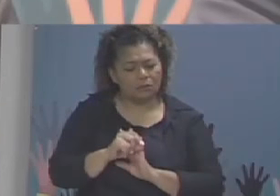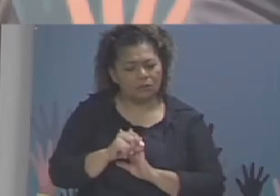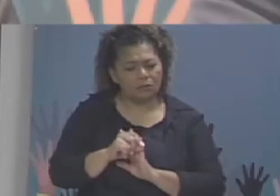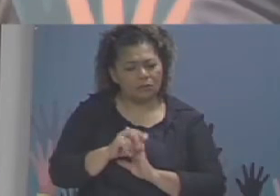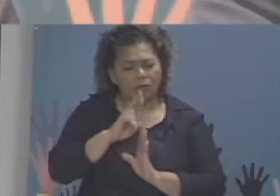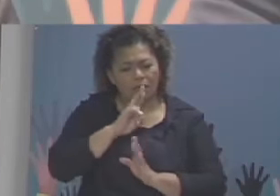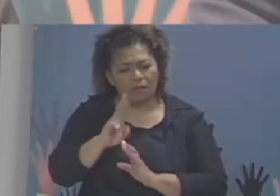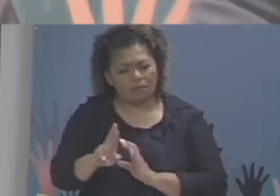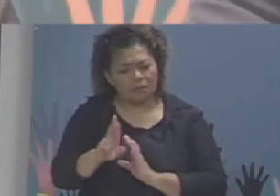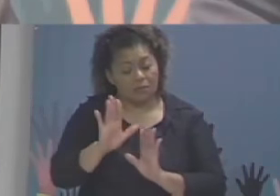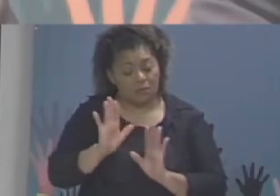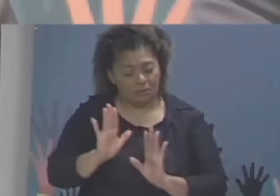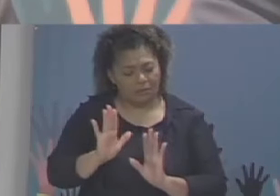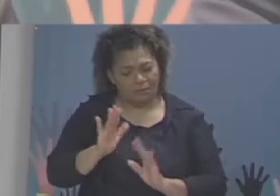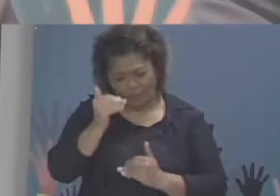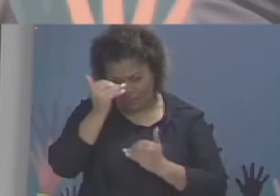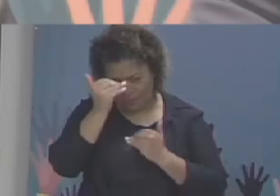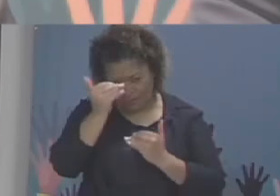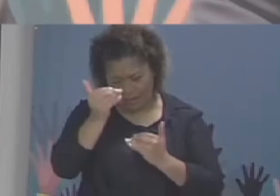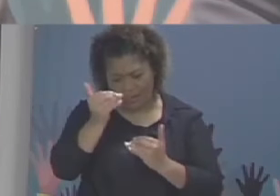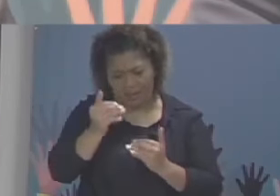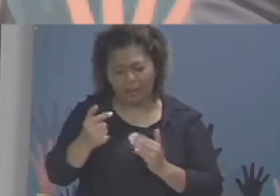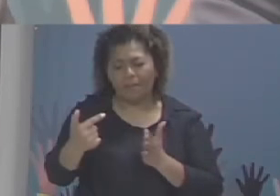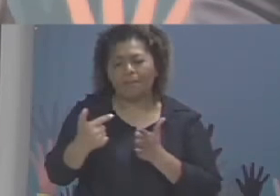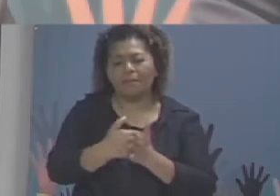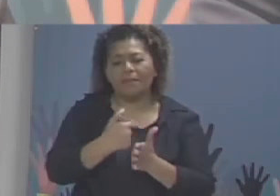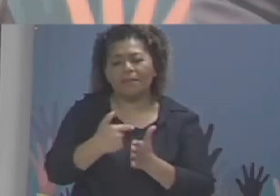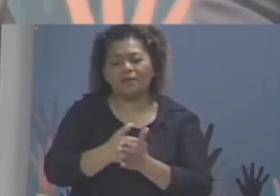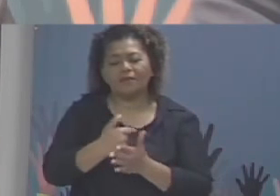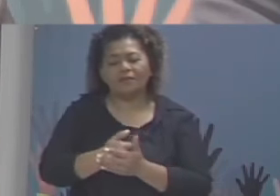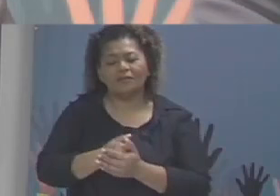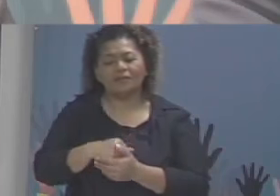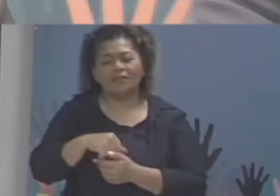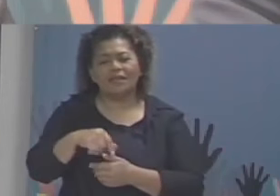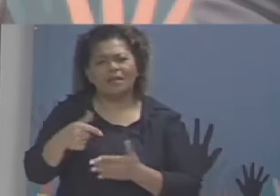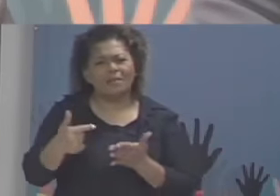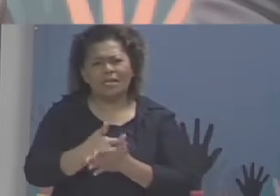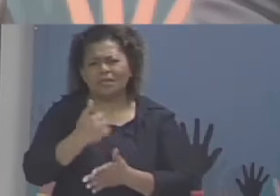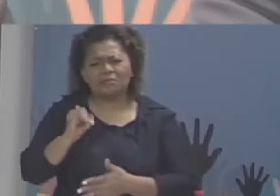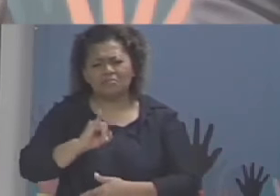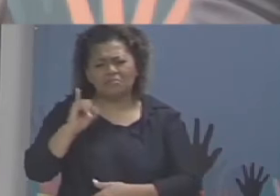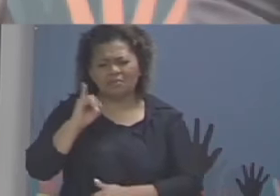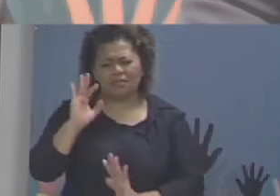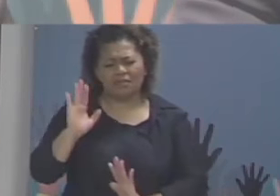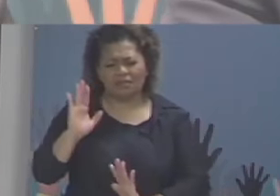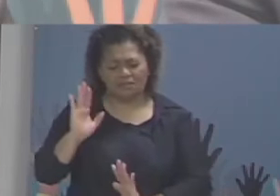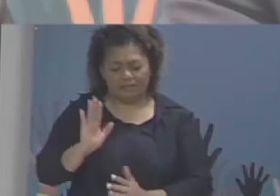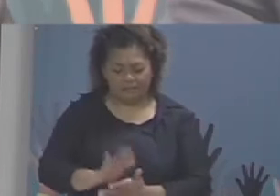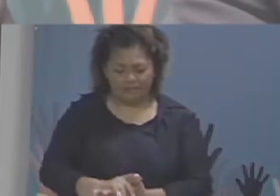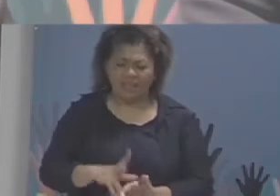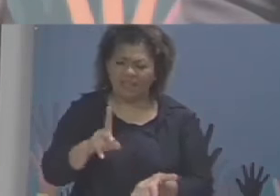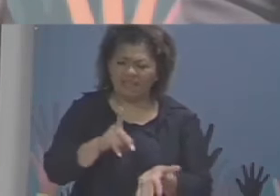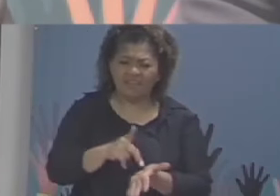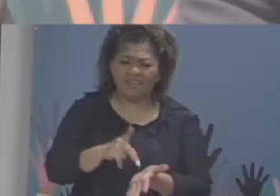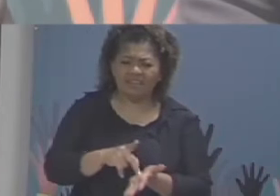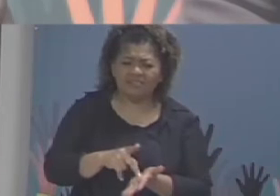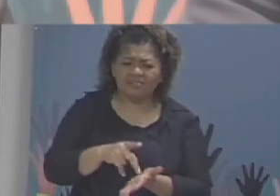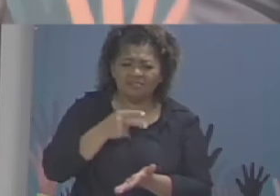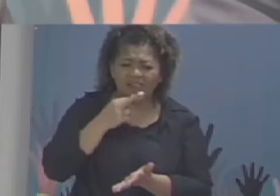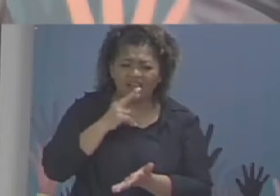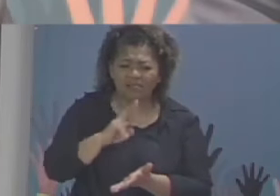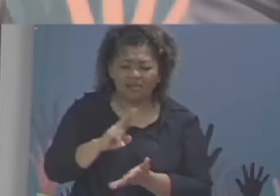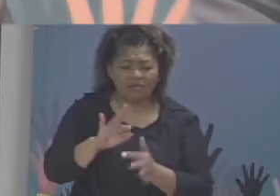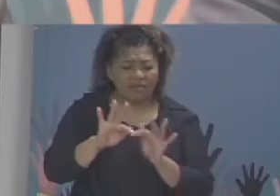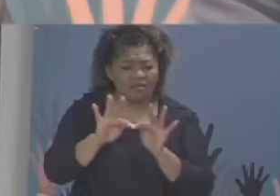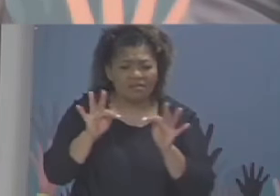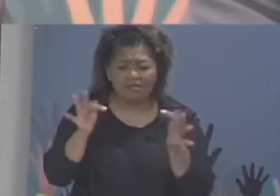Ok, candidato, 1 minuto e 30. Muito obrigado pela pergunta. Essa pergunta ela é de suma importância. Por um fato muito simples. Isso